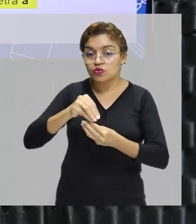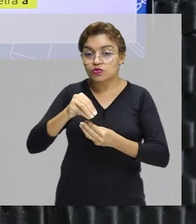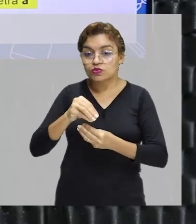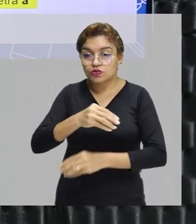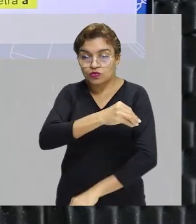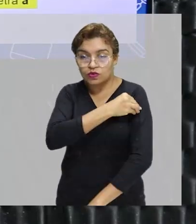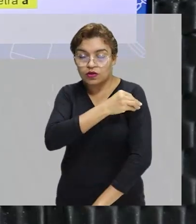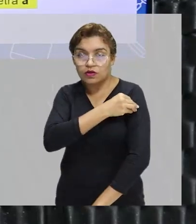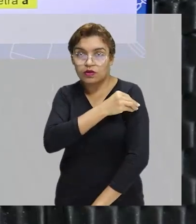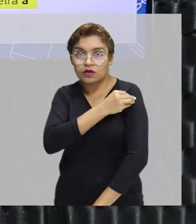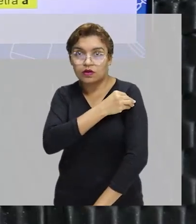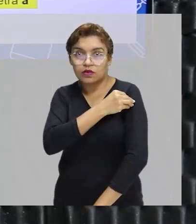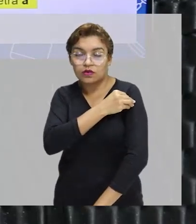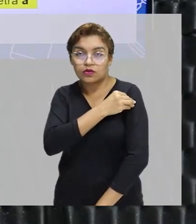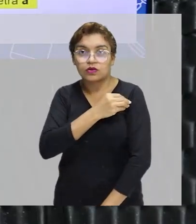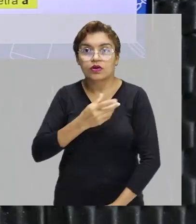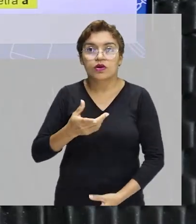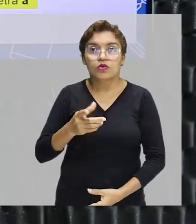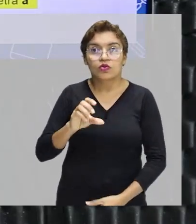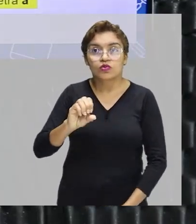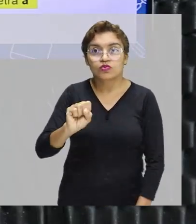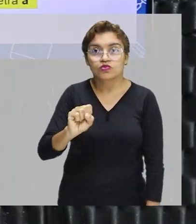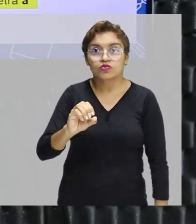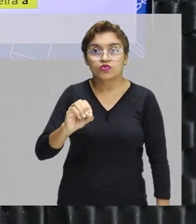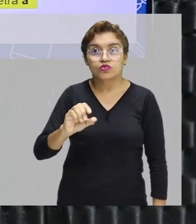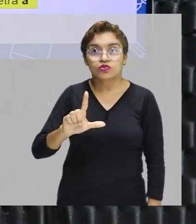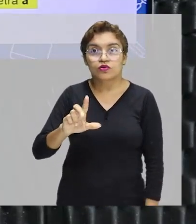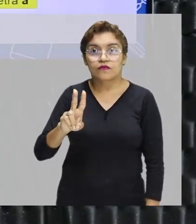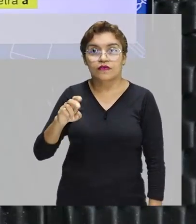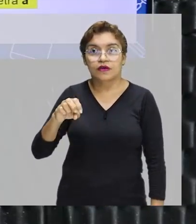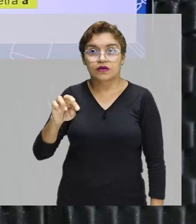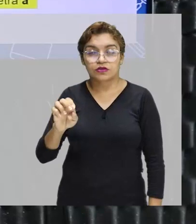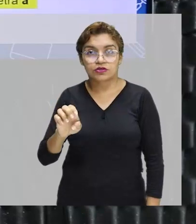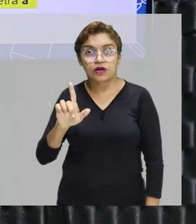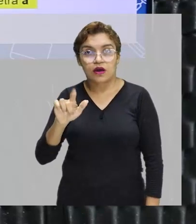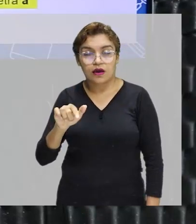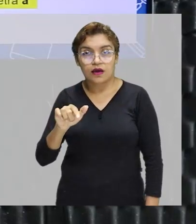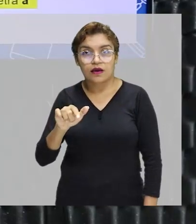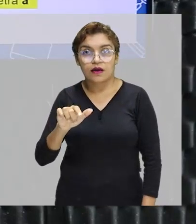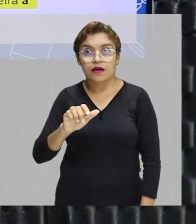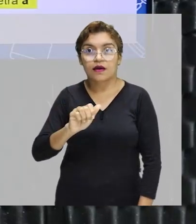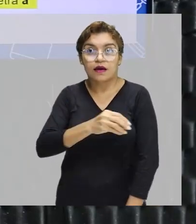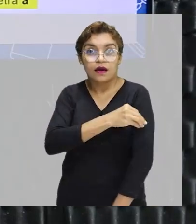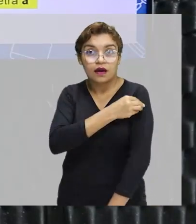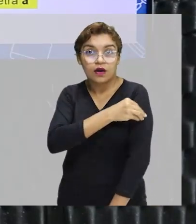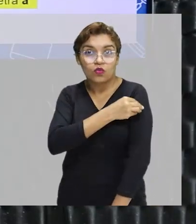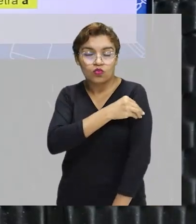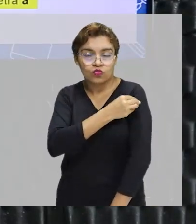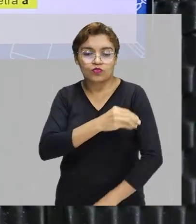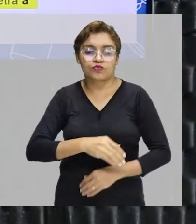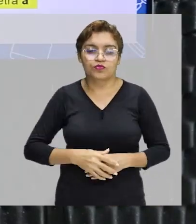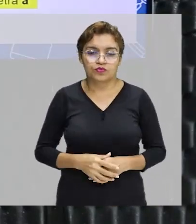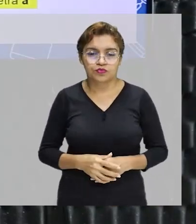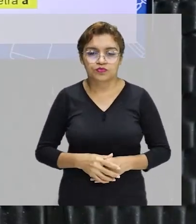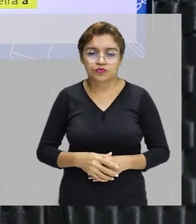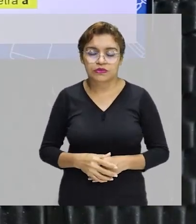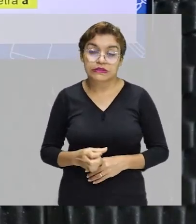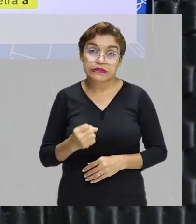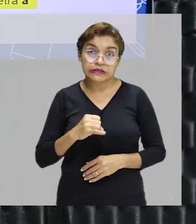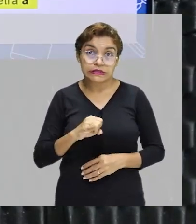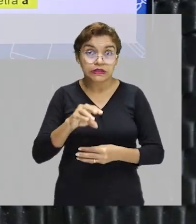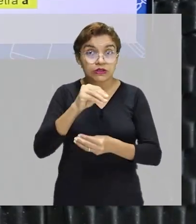ser água, vai ser álcool, né? Provavelmente, o álcool aqui é o etanol. Se fosse uma